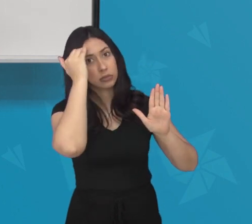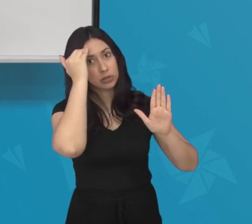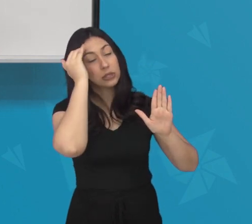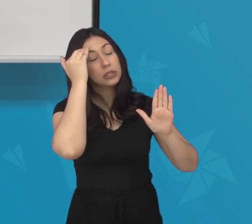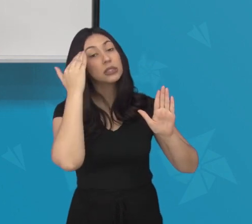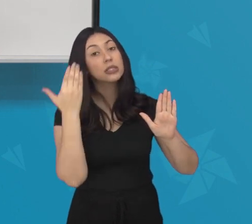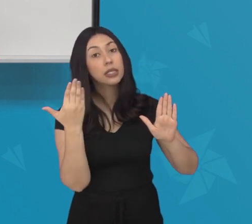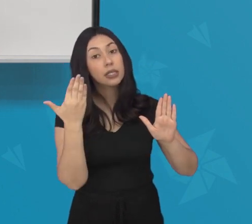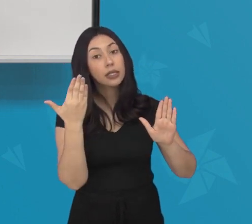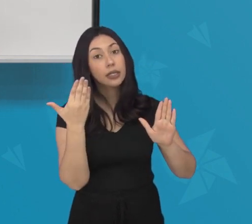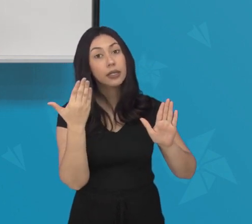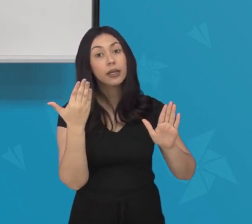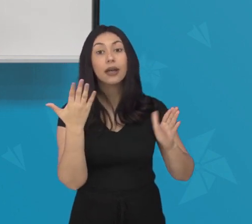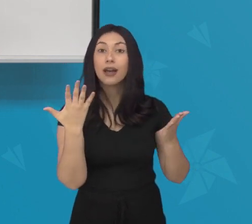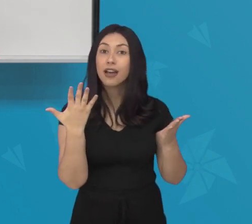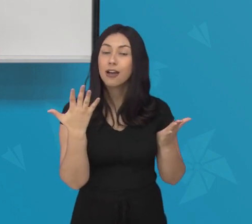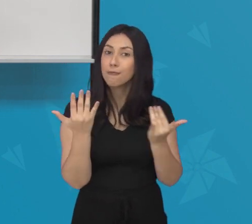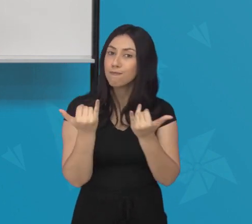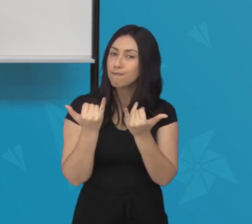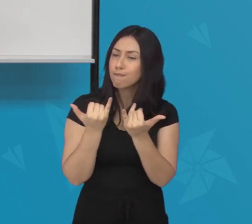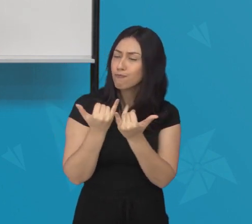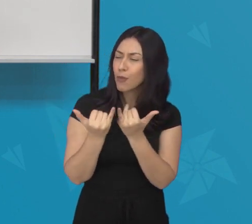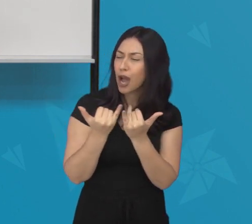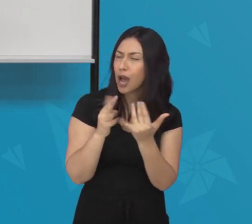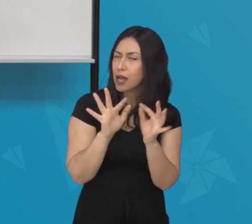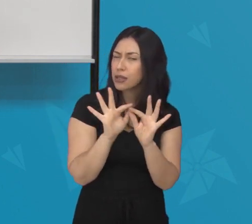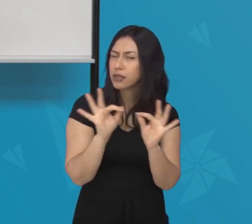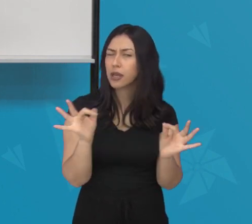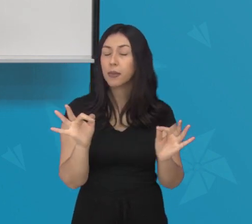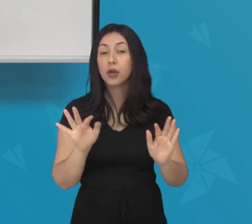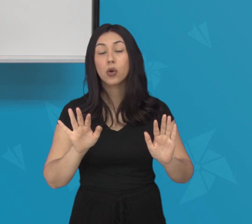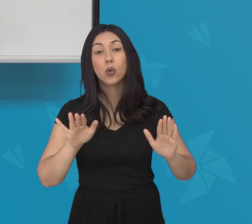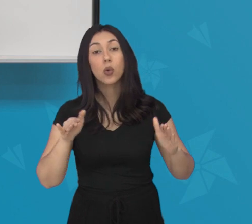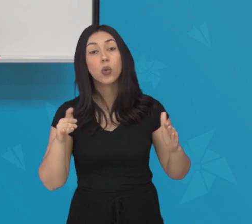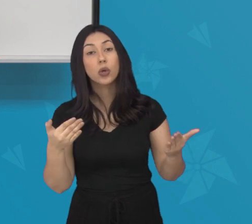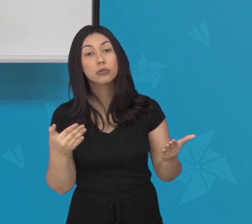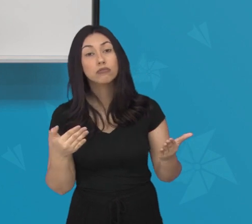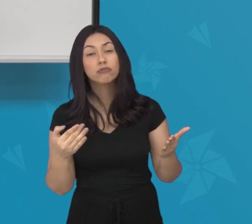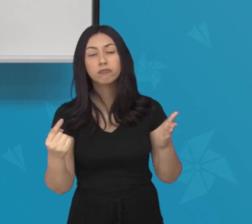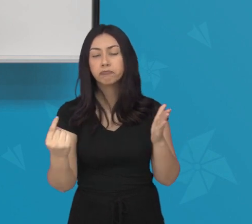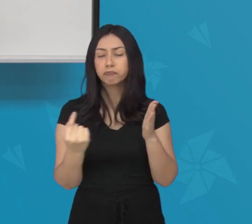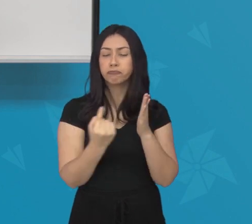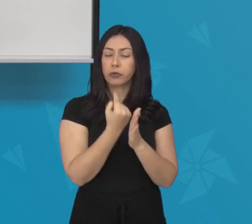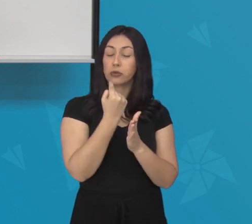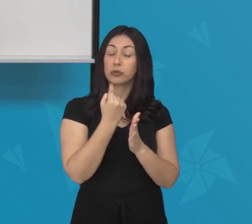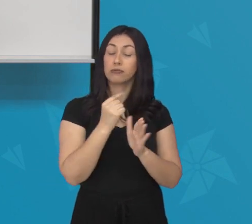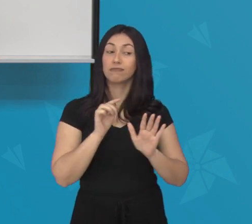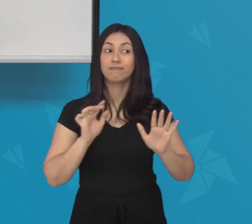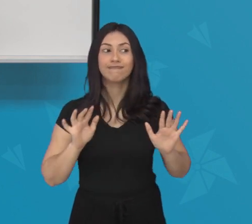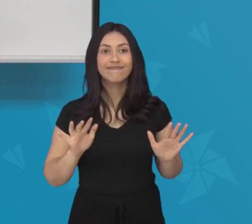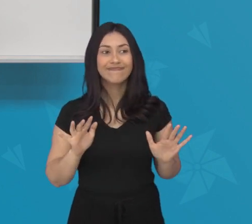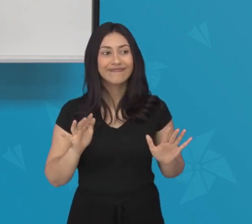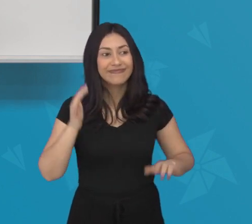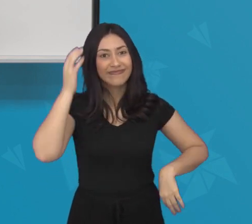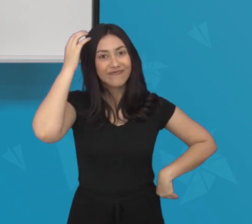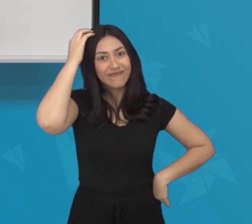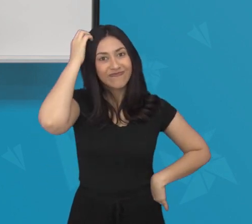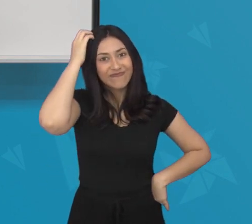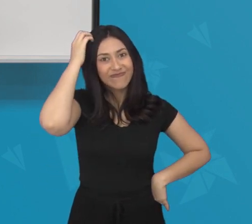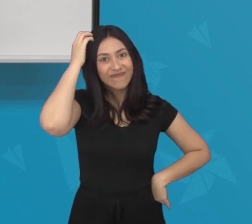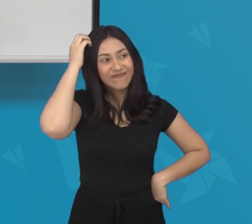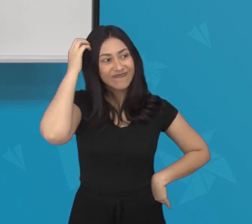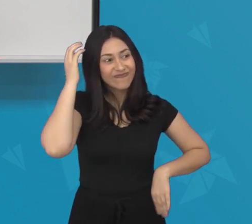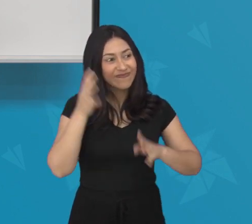pegam. Parece intuitivo, parece simples, mas quando a questão questiona o nosso conhecimento, a gente fala, putz,